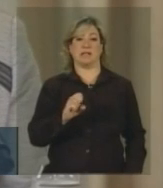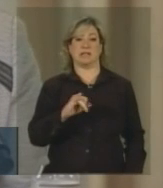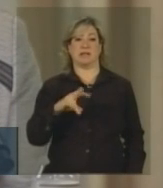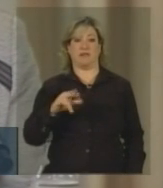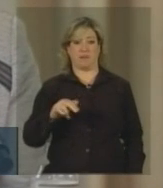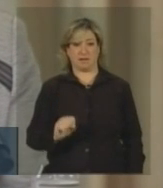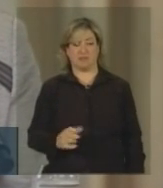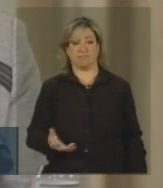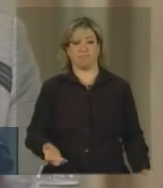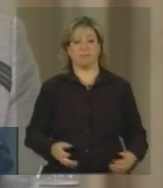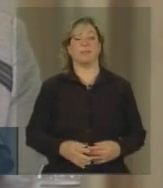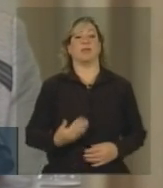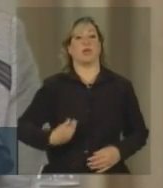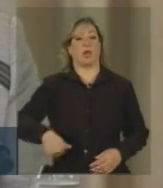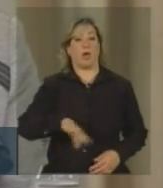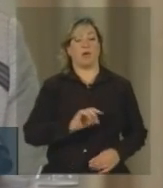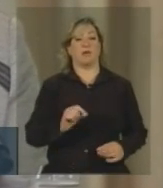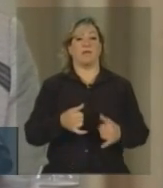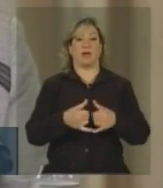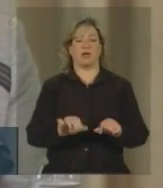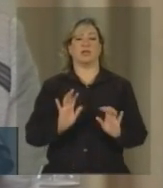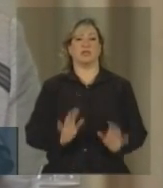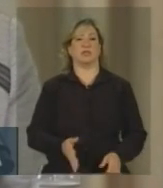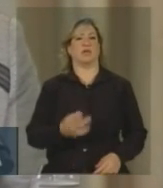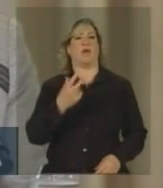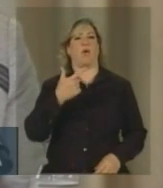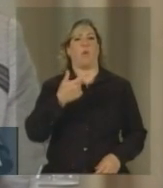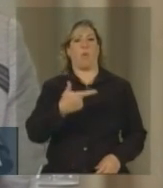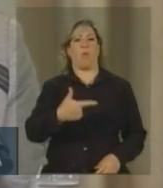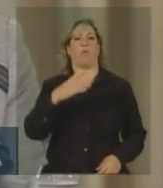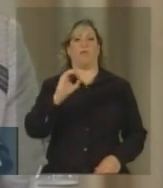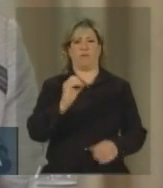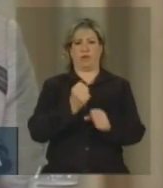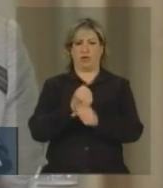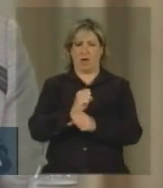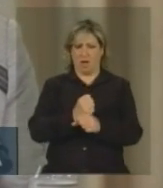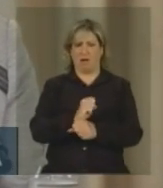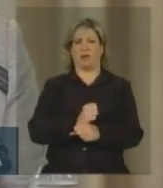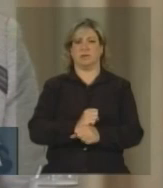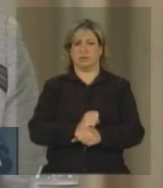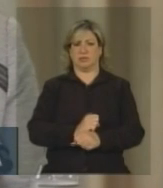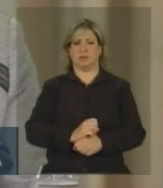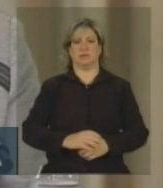Nós ficamos por 2 décadas